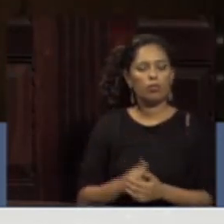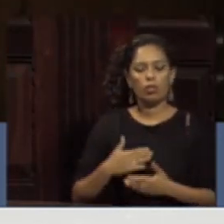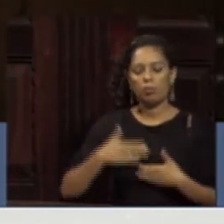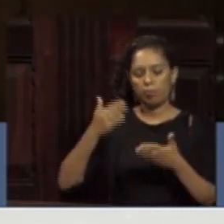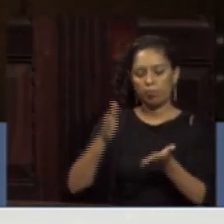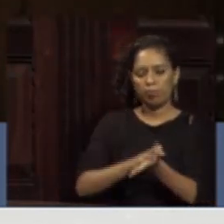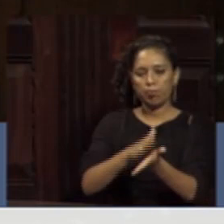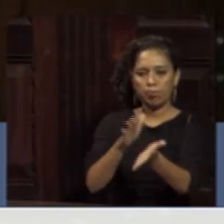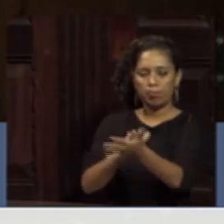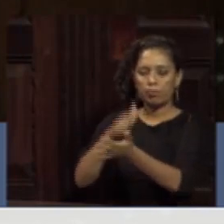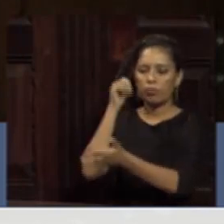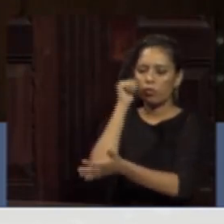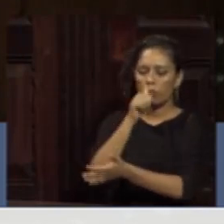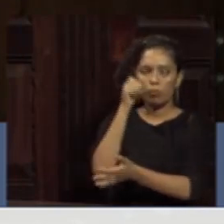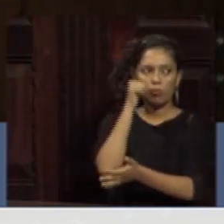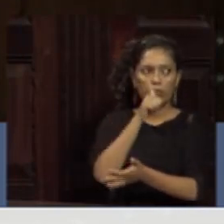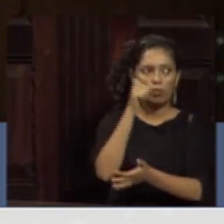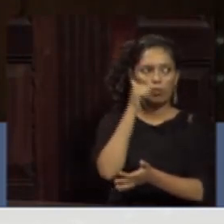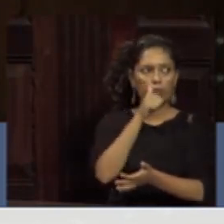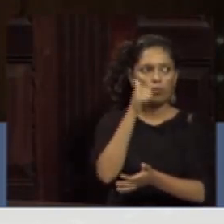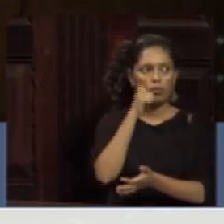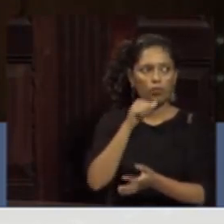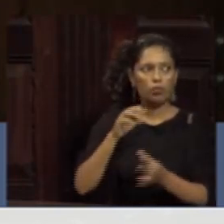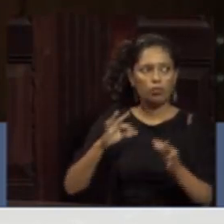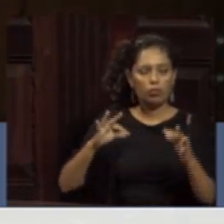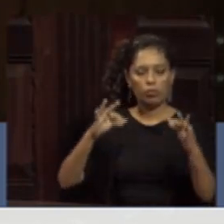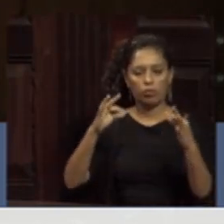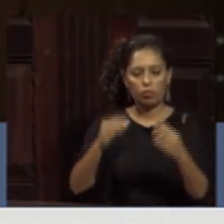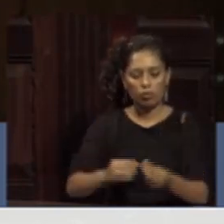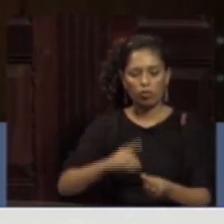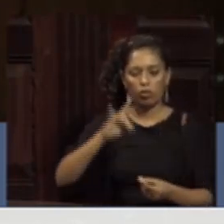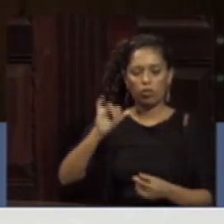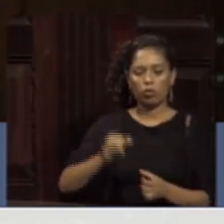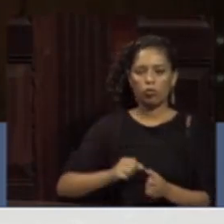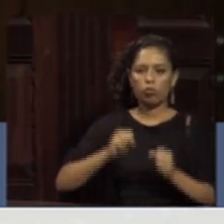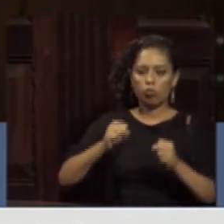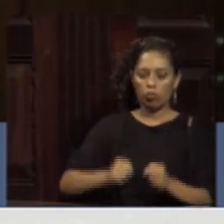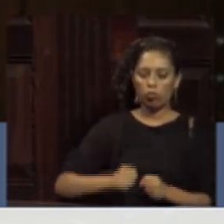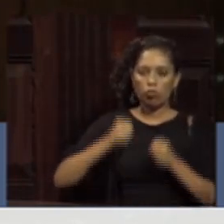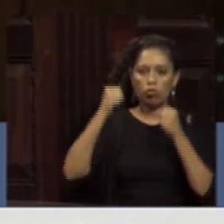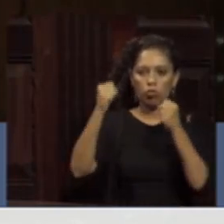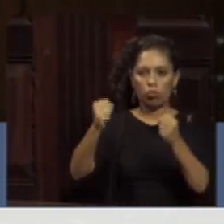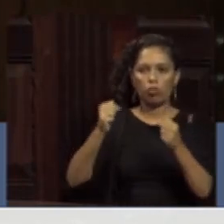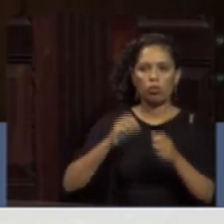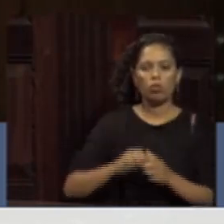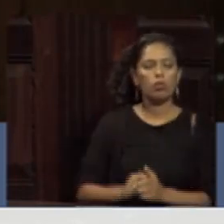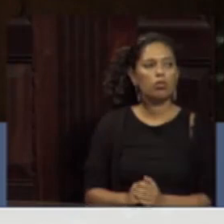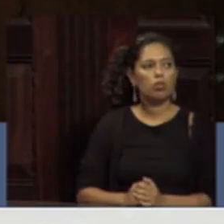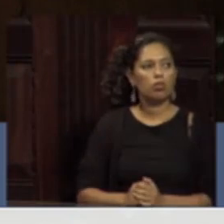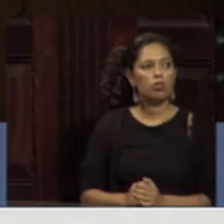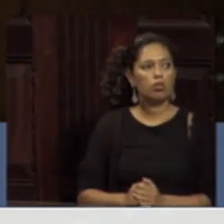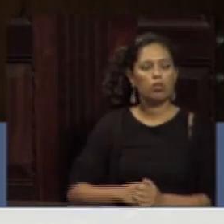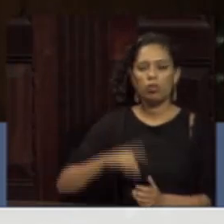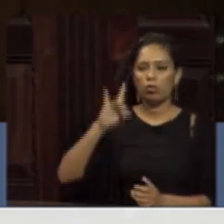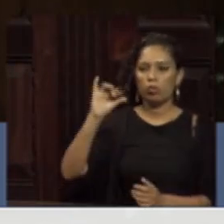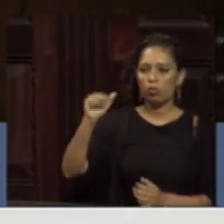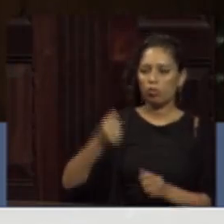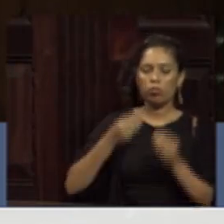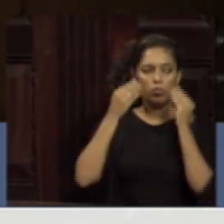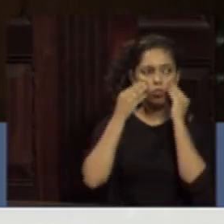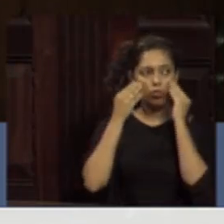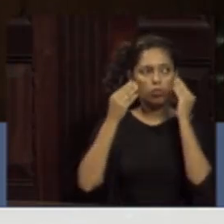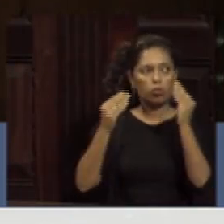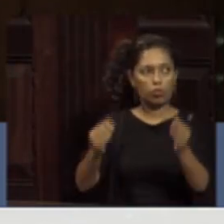mulheres por mais um dia internacional de luta e de busca de garantia por direitos numa